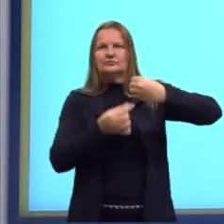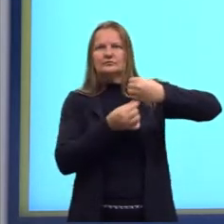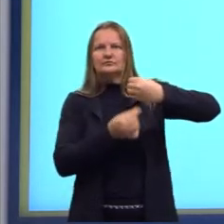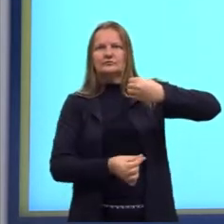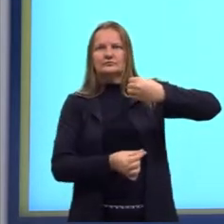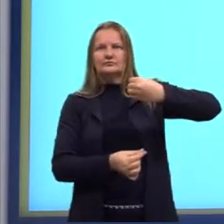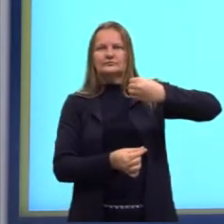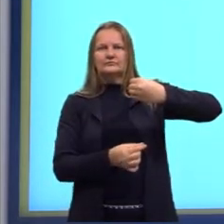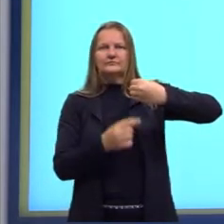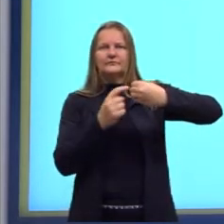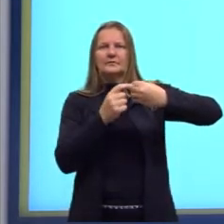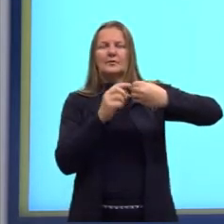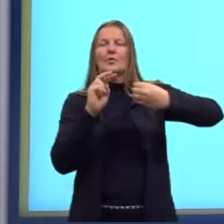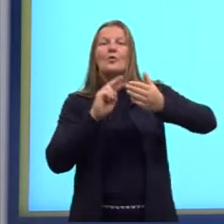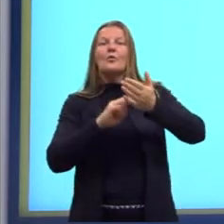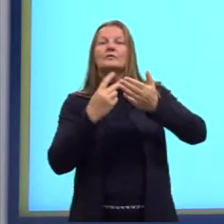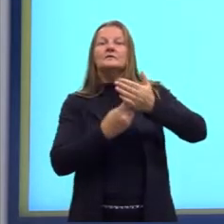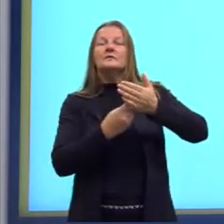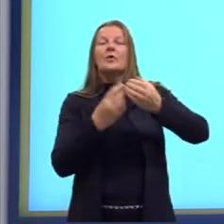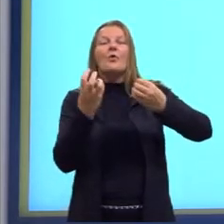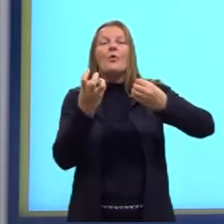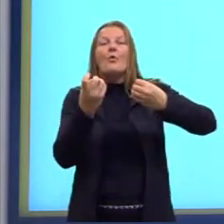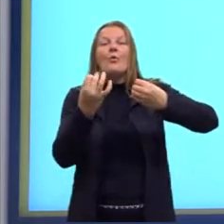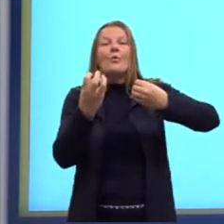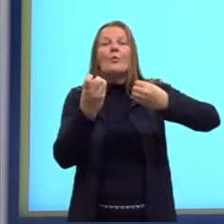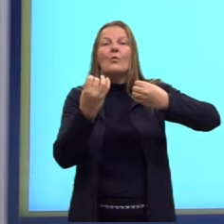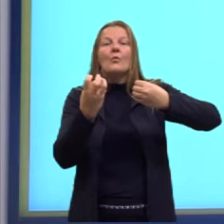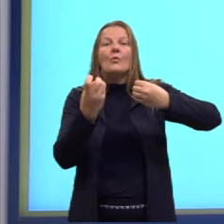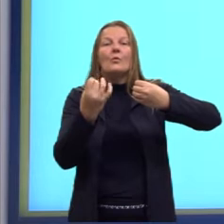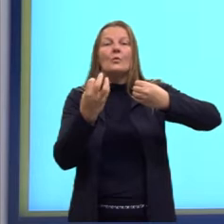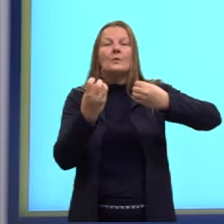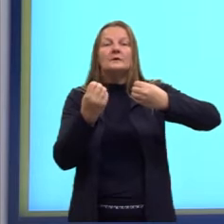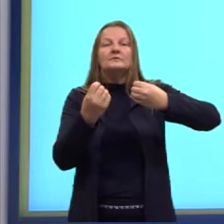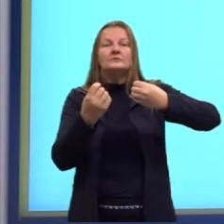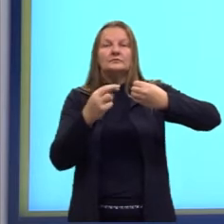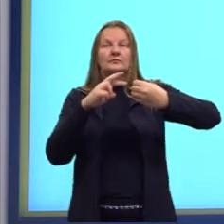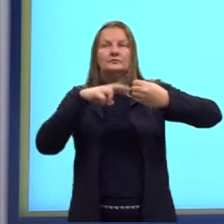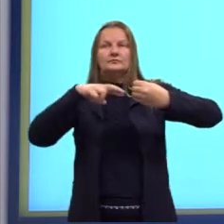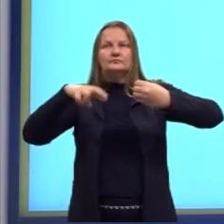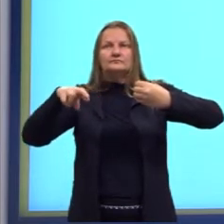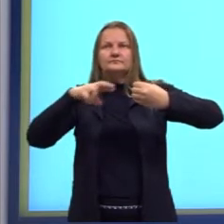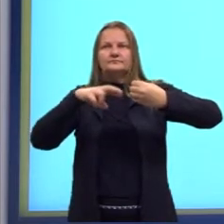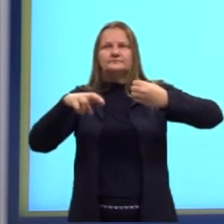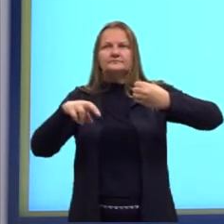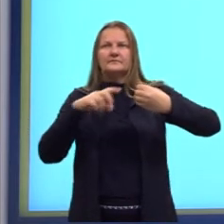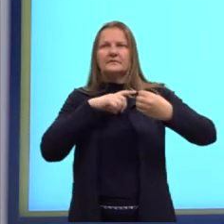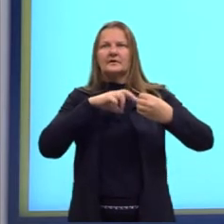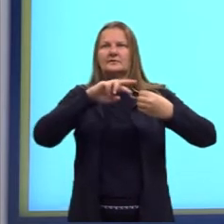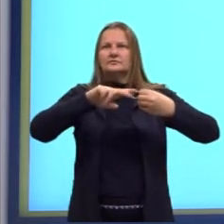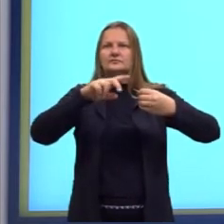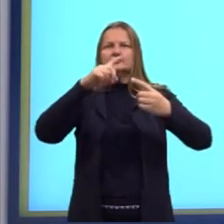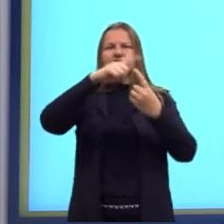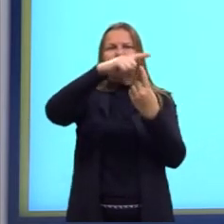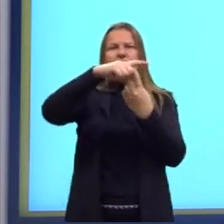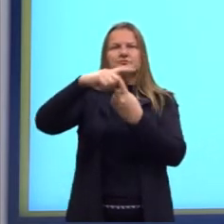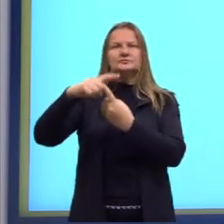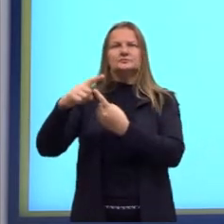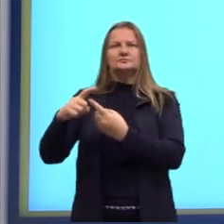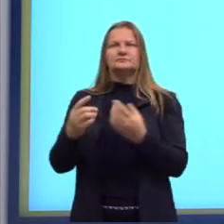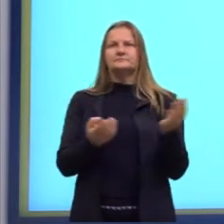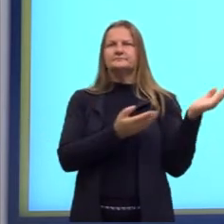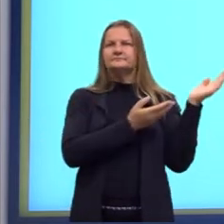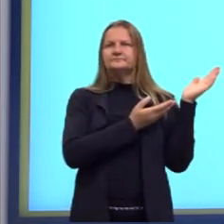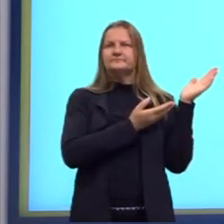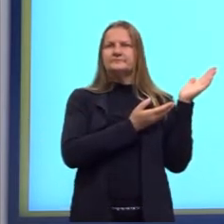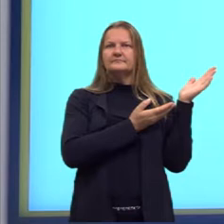significam né o valor da Resistência tá então ó vejam que aqui a gente já tem outros resistores